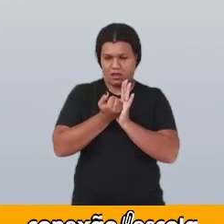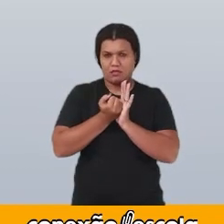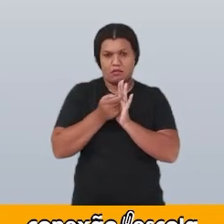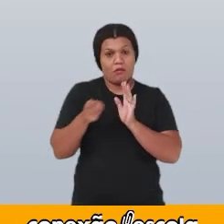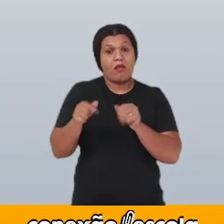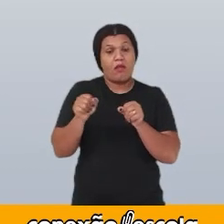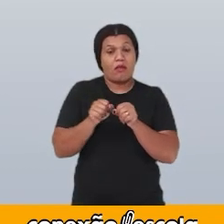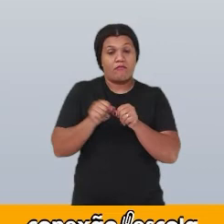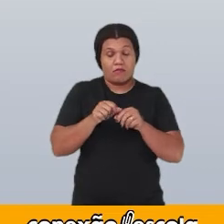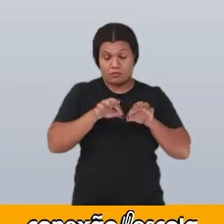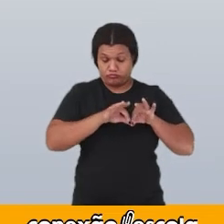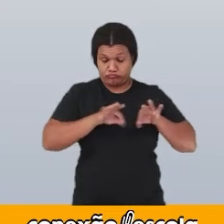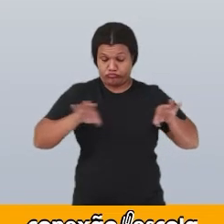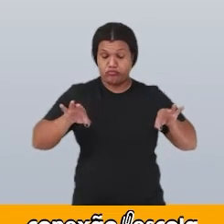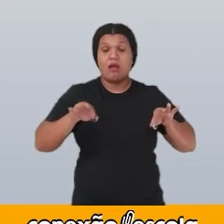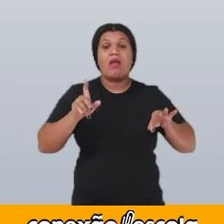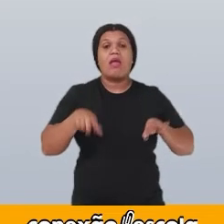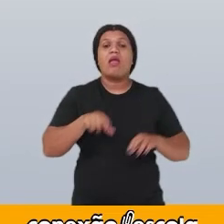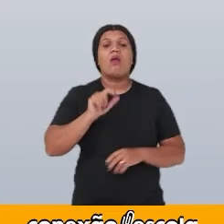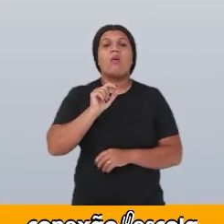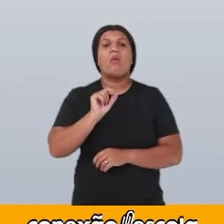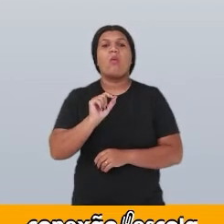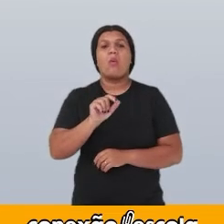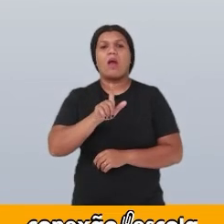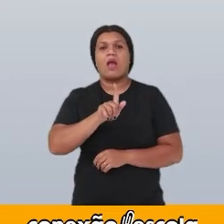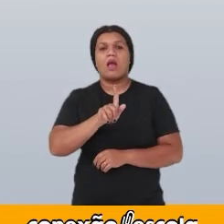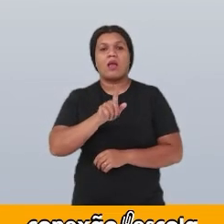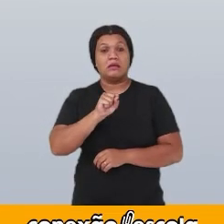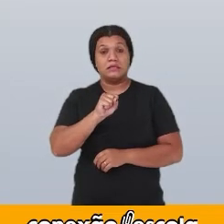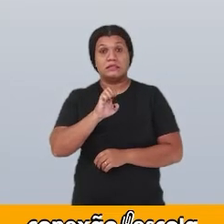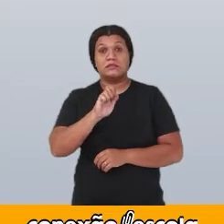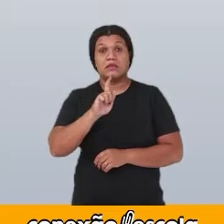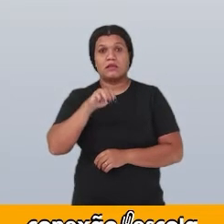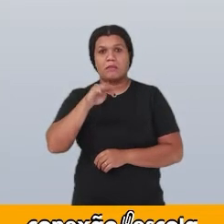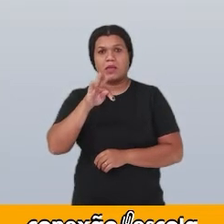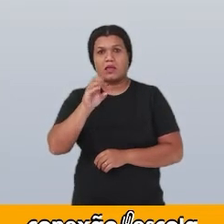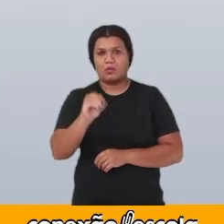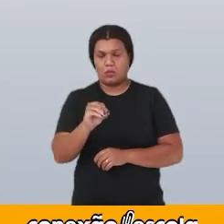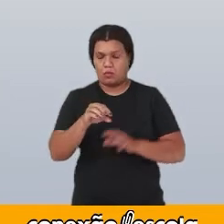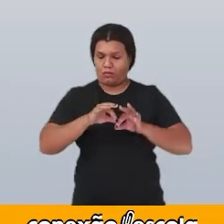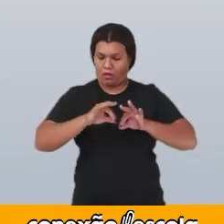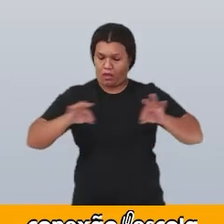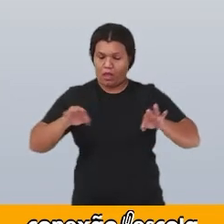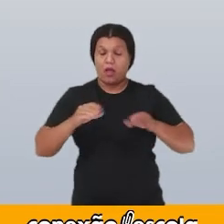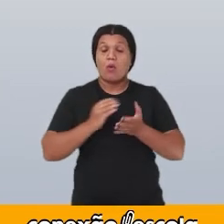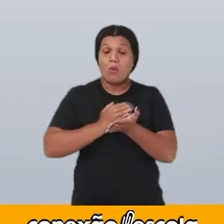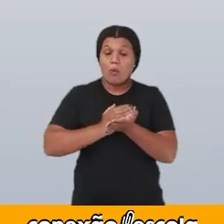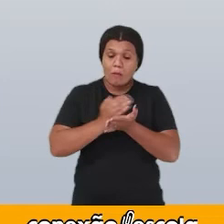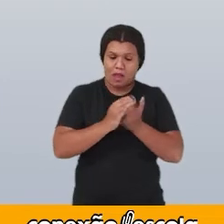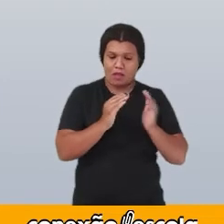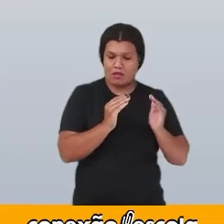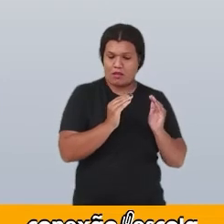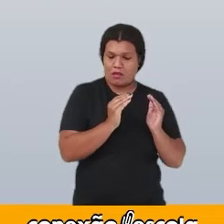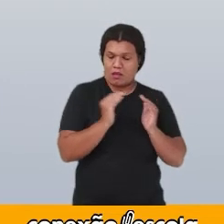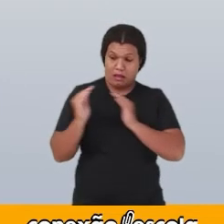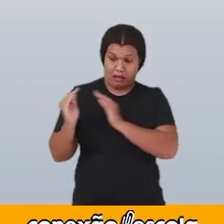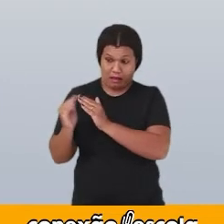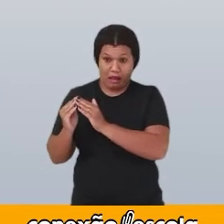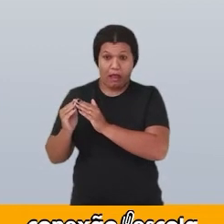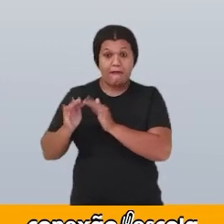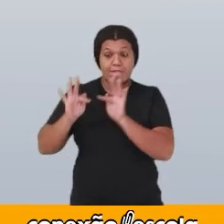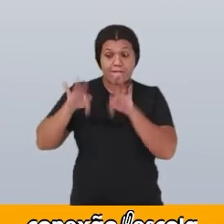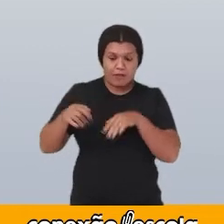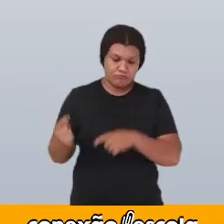por ele é um segmento de reta, com origem em sua casa e final na casa de